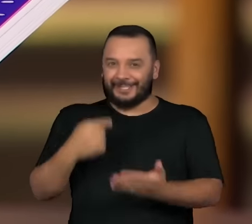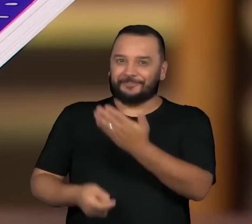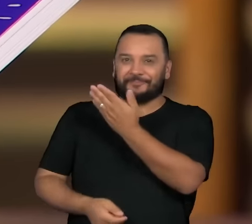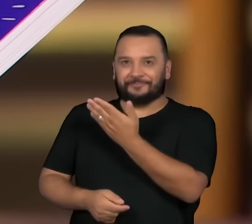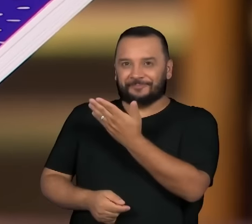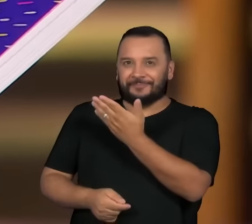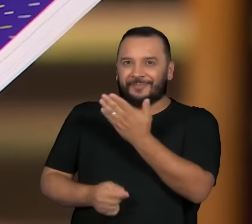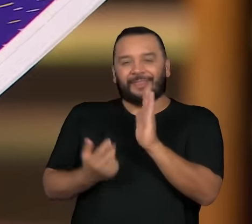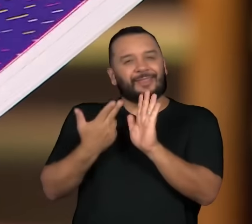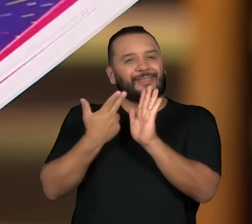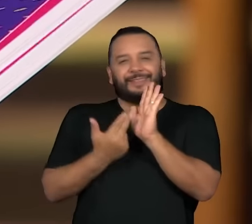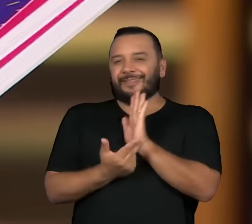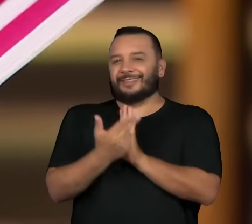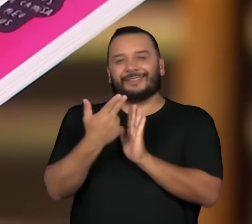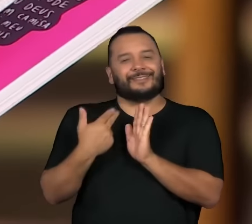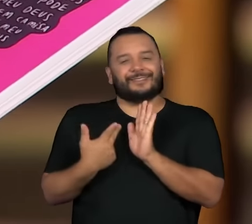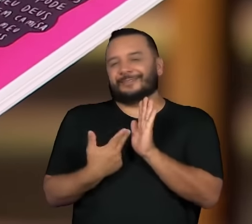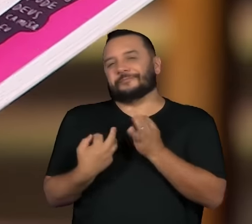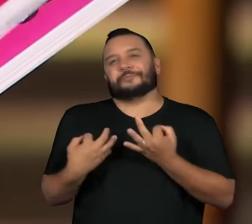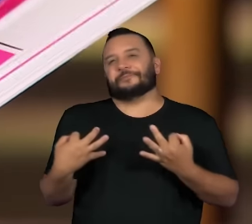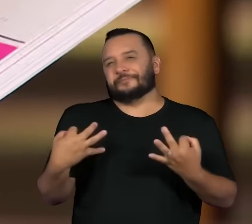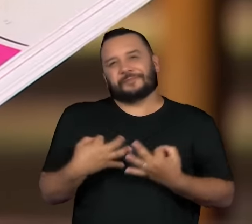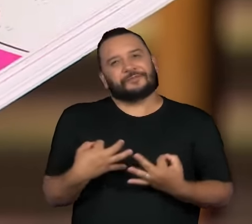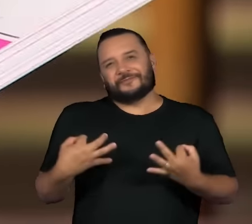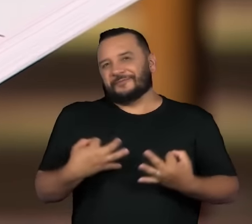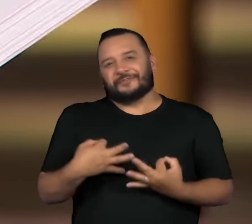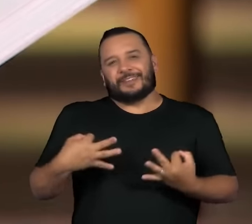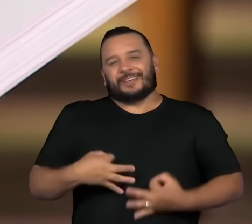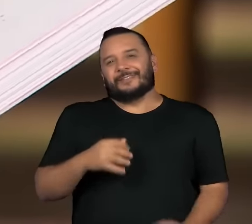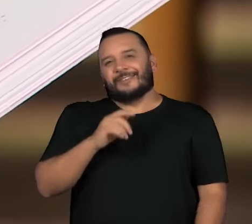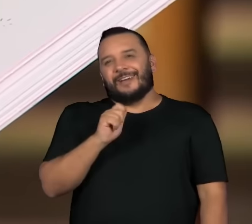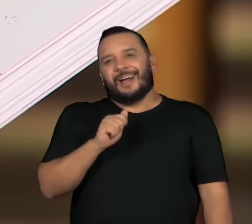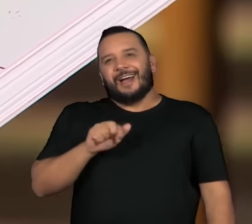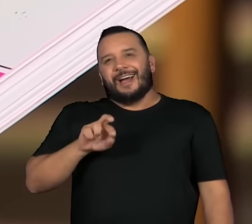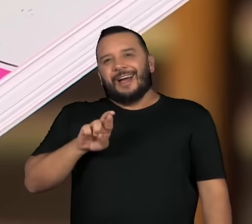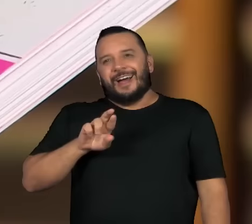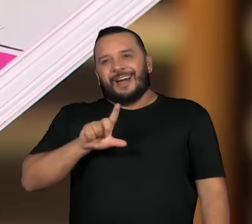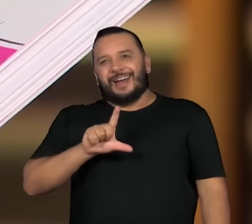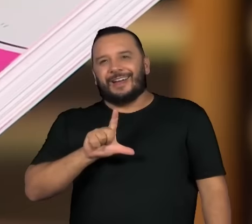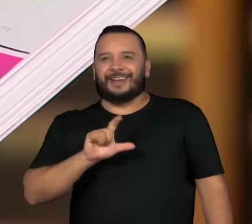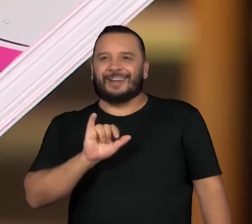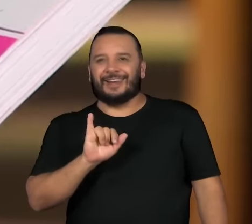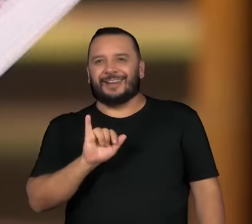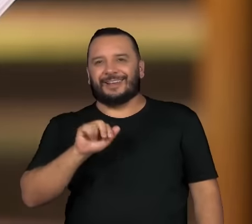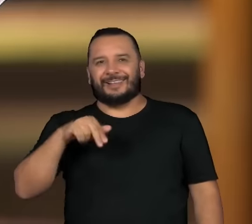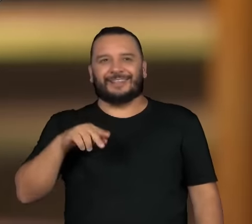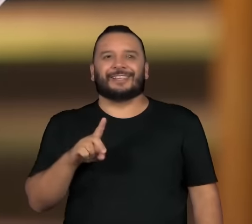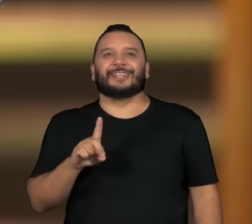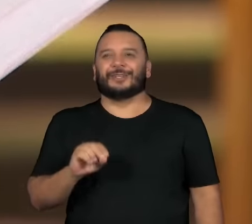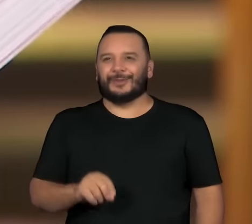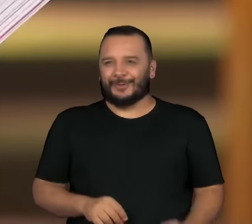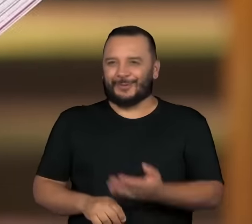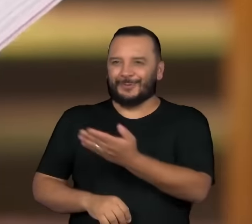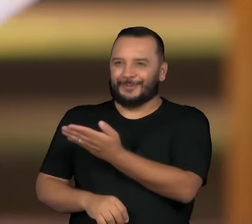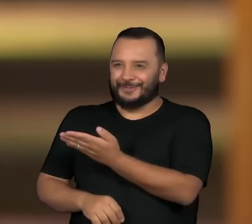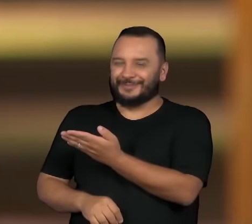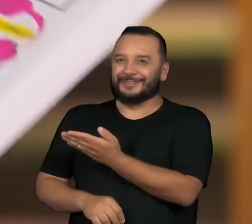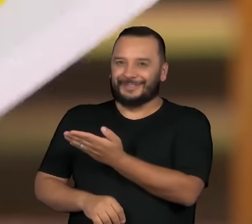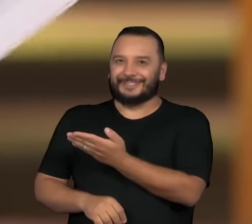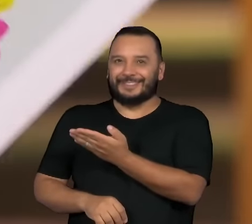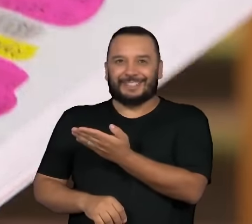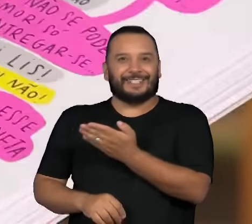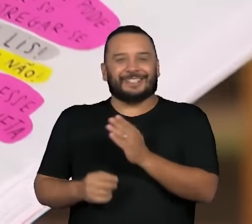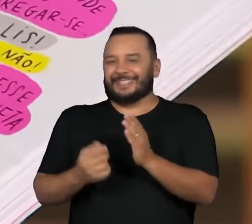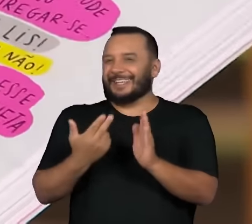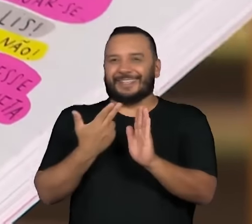do traço dessa garota. É o Arlindo. Ó, eu não quero dar spoiler, mas é um traço,